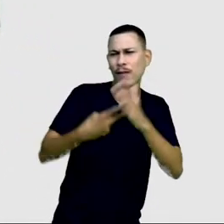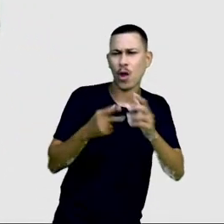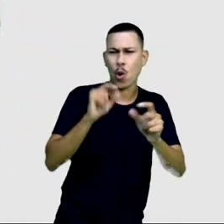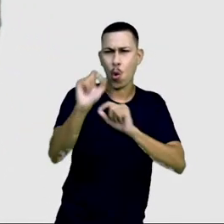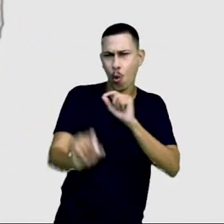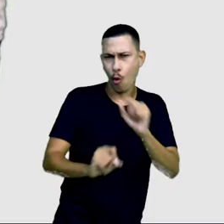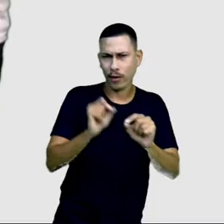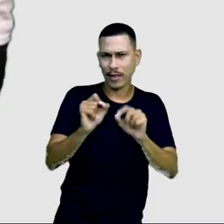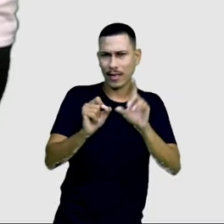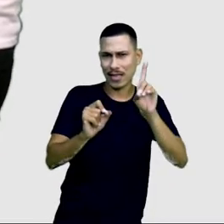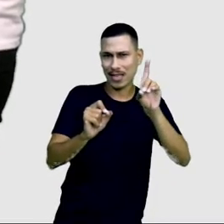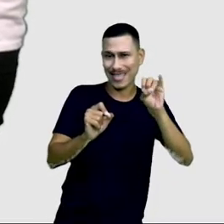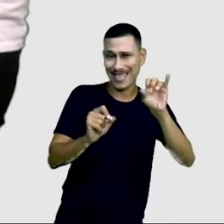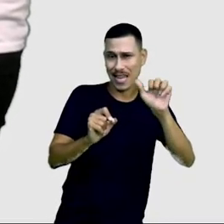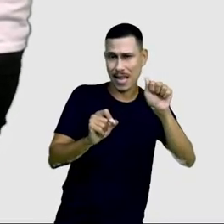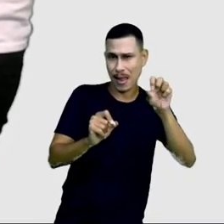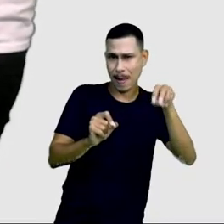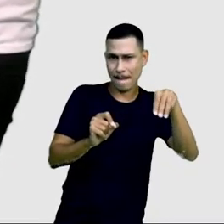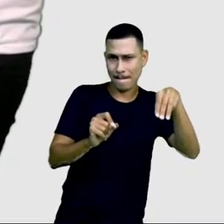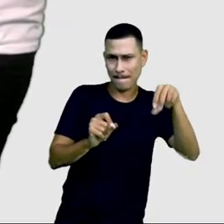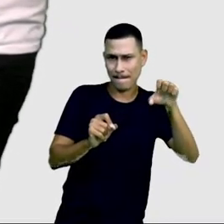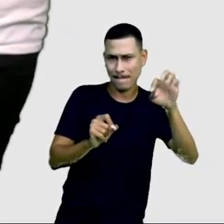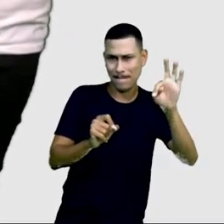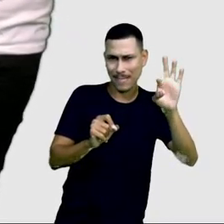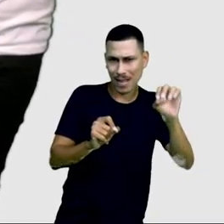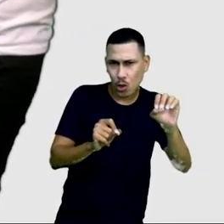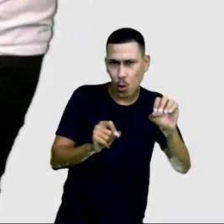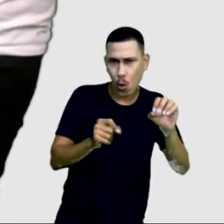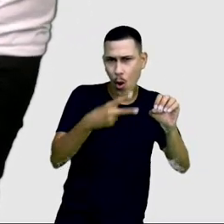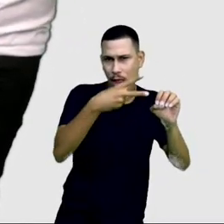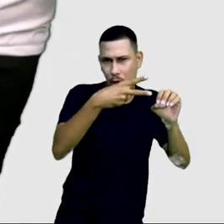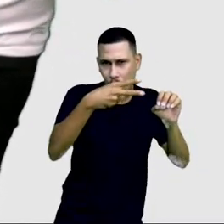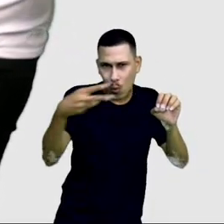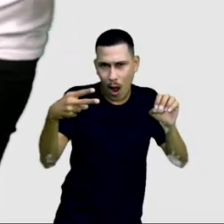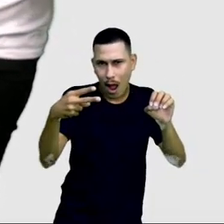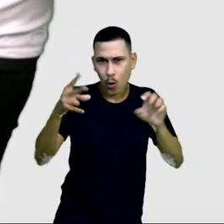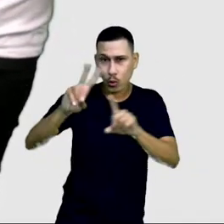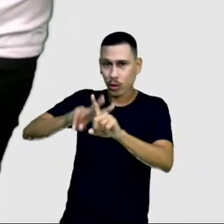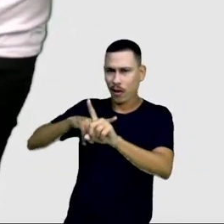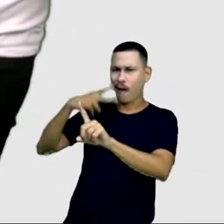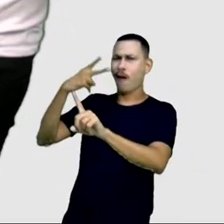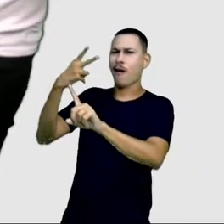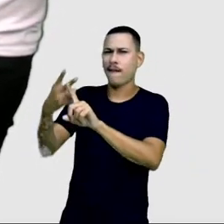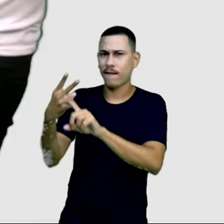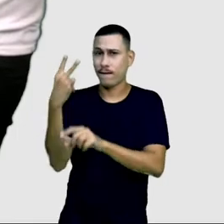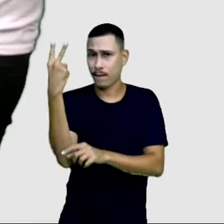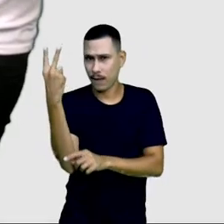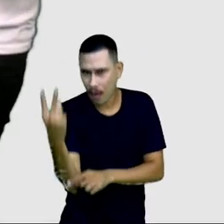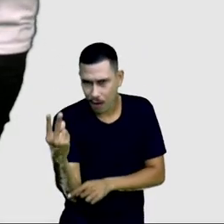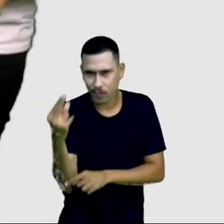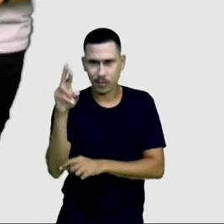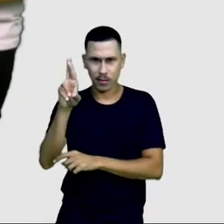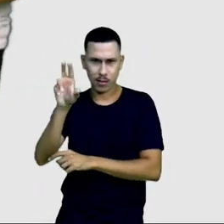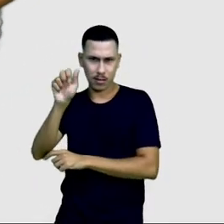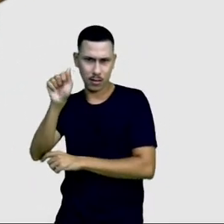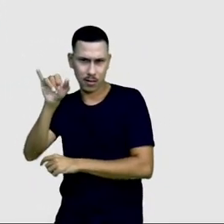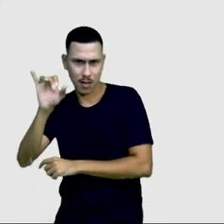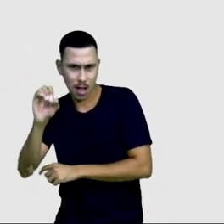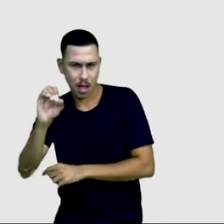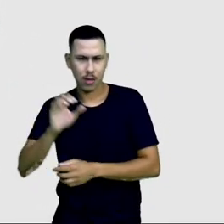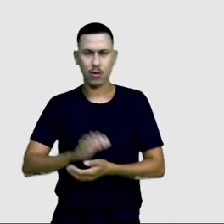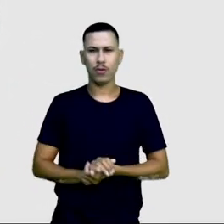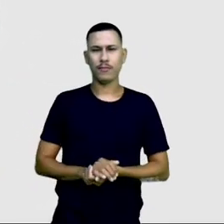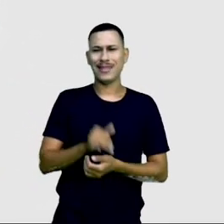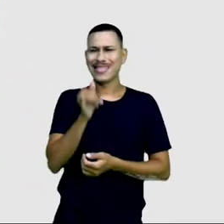o diâmetro é igual a duas vezes o raio, o dobro do raio. Tá bom? Professor, se eu